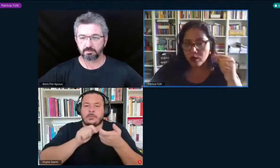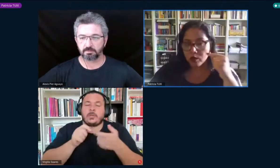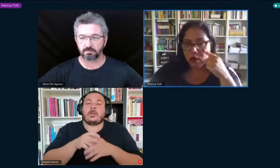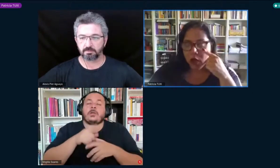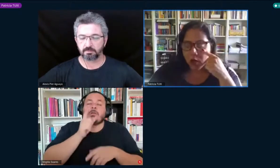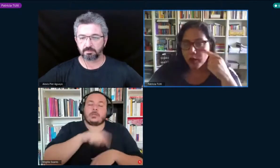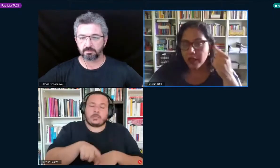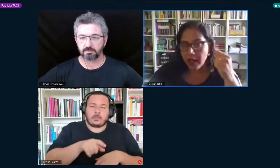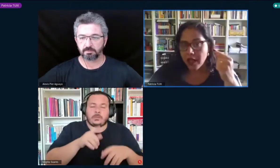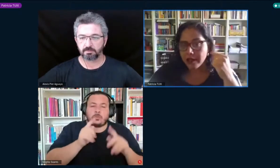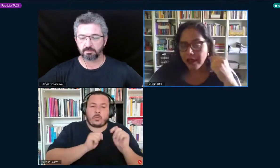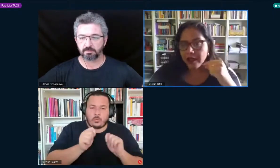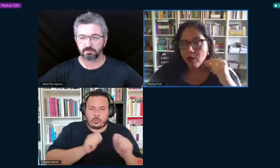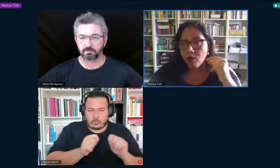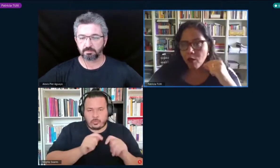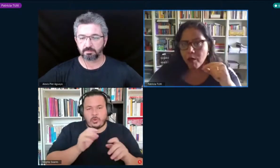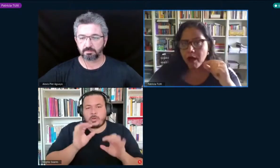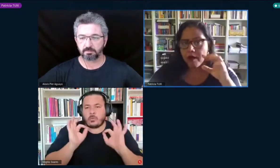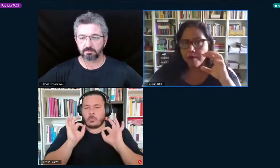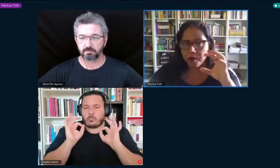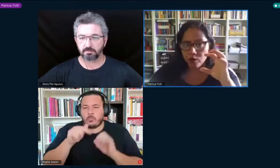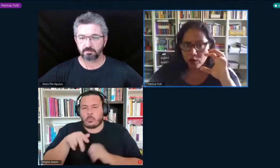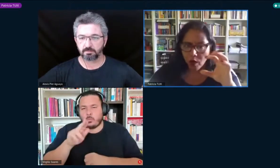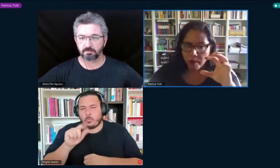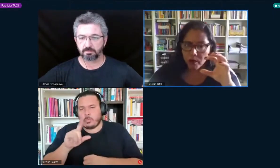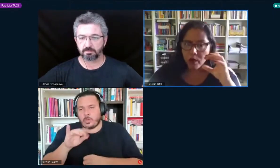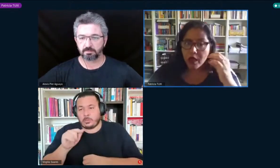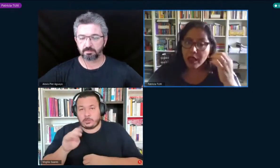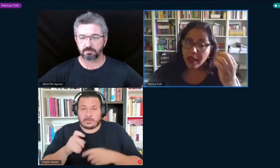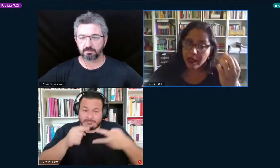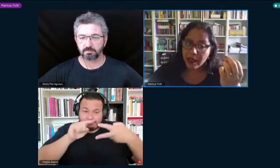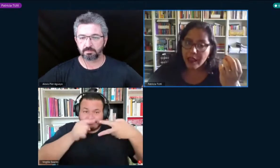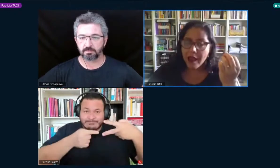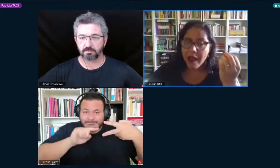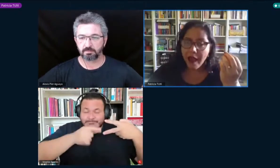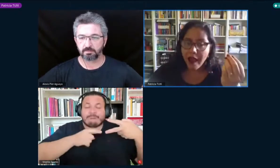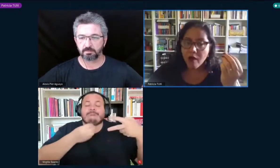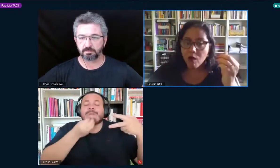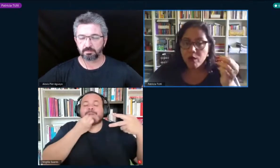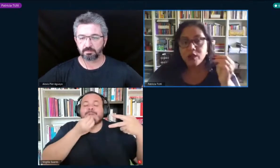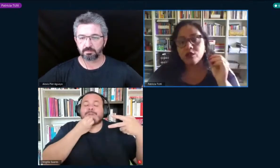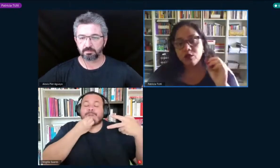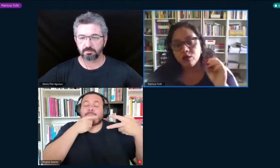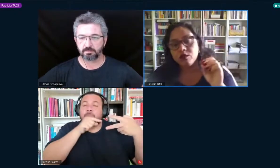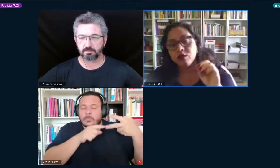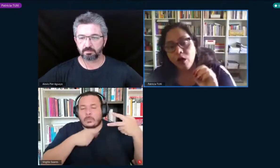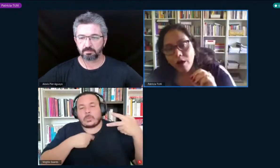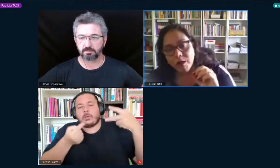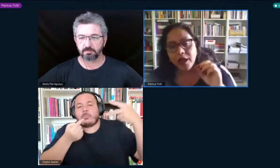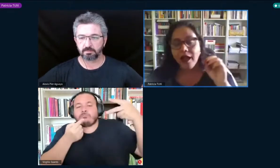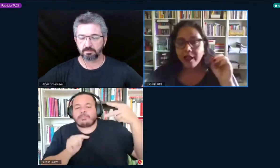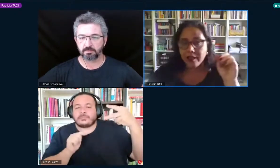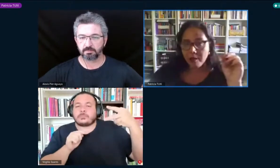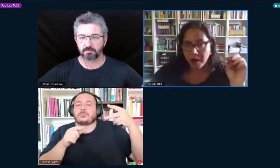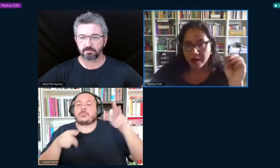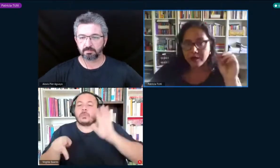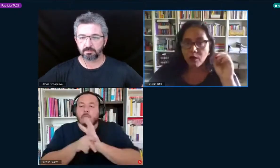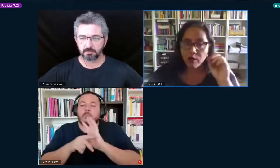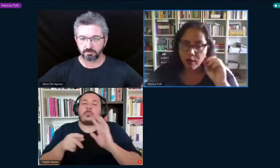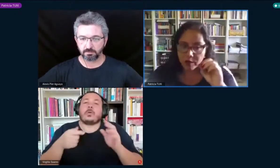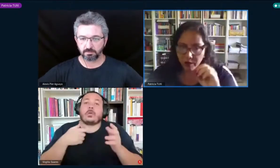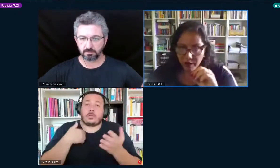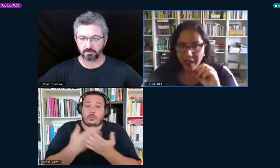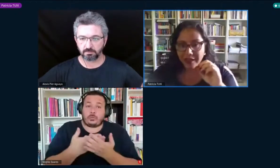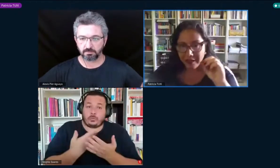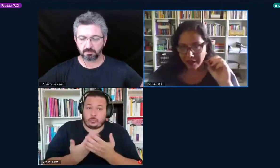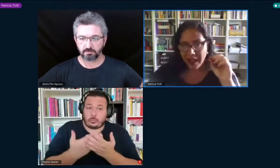dois pontos, poderia ter um tópico em que há um estudo sobre a